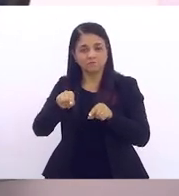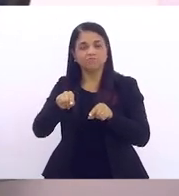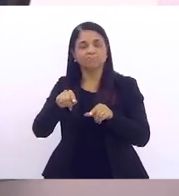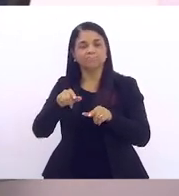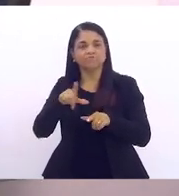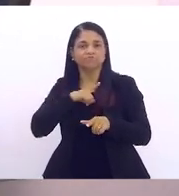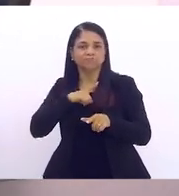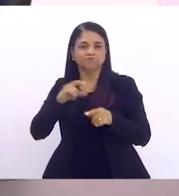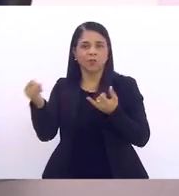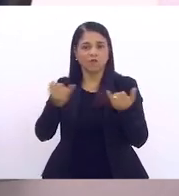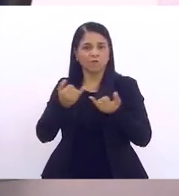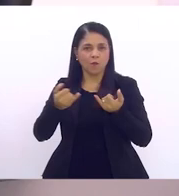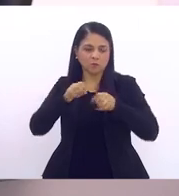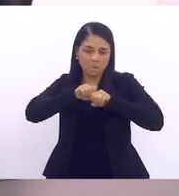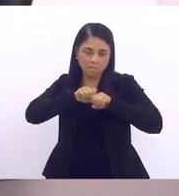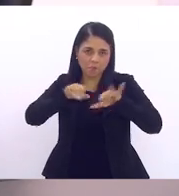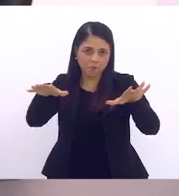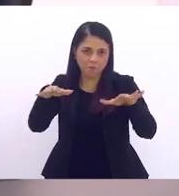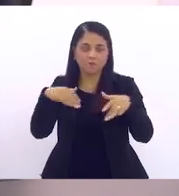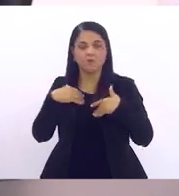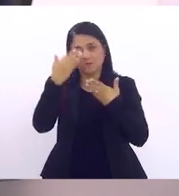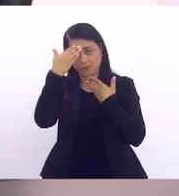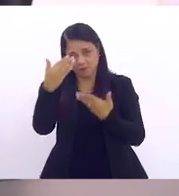mais a informação difundida